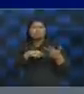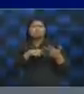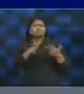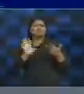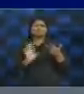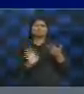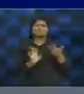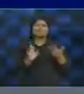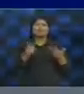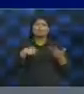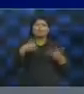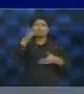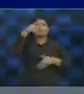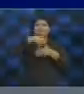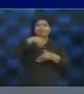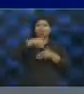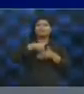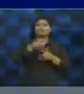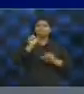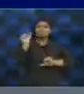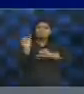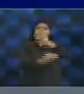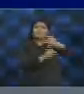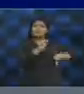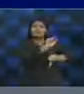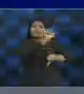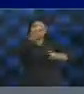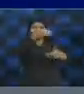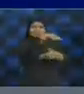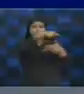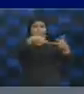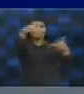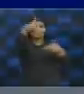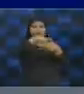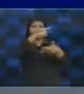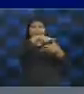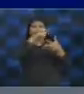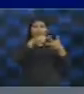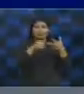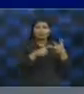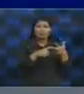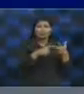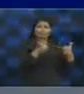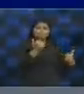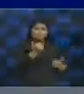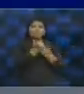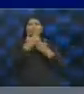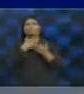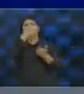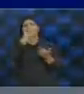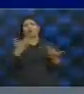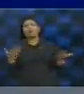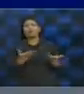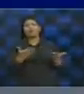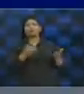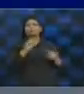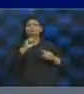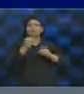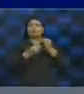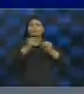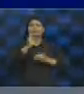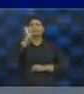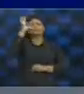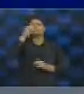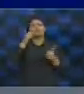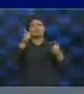que votaram na mudança no primeiro turno e que no segundo turno insistirão na mudança para que a gente possa ter um futuro melhor, com uma educação bacana, com